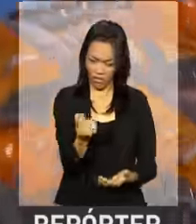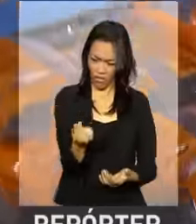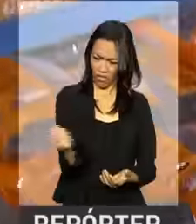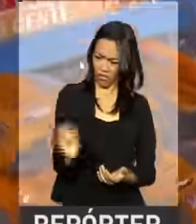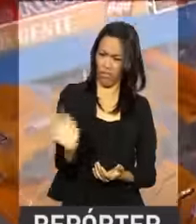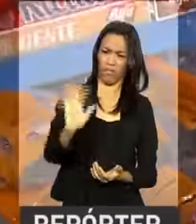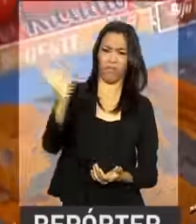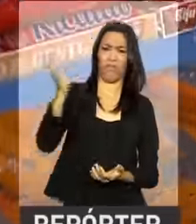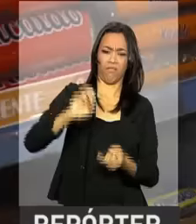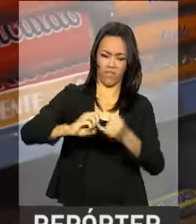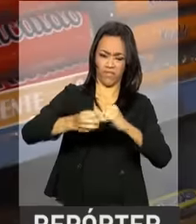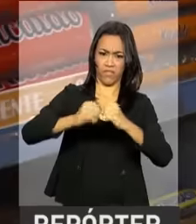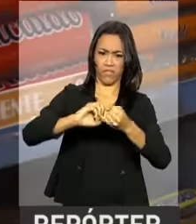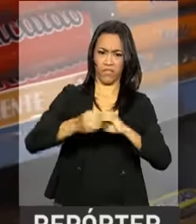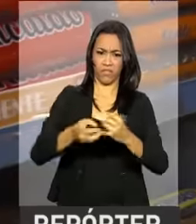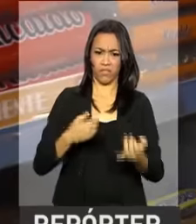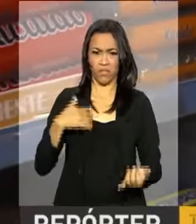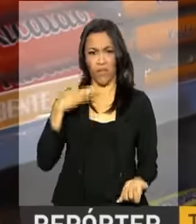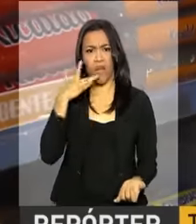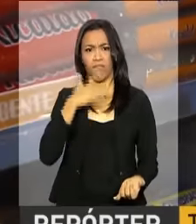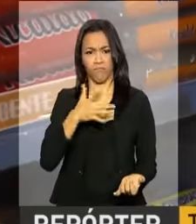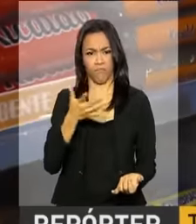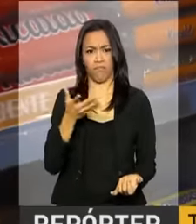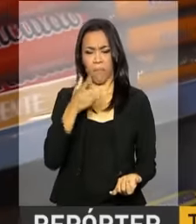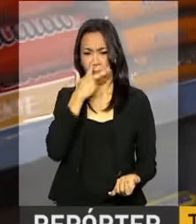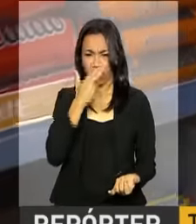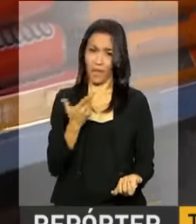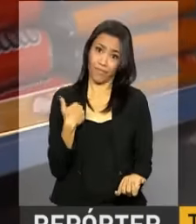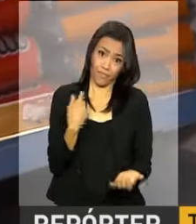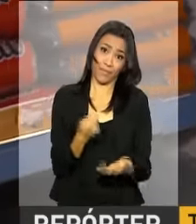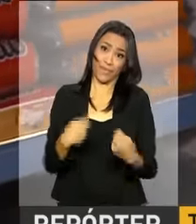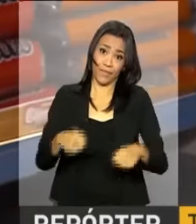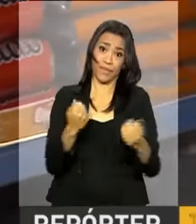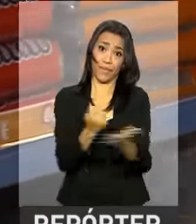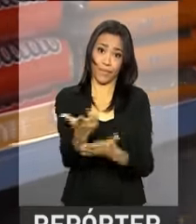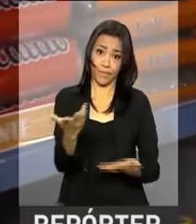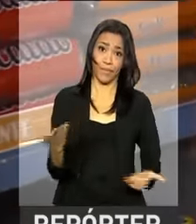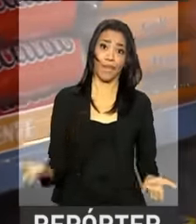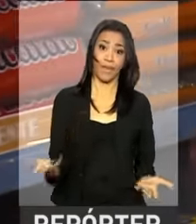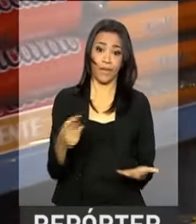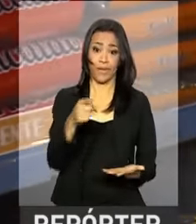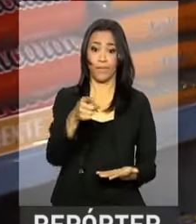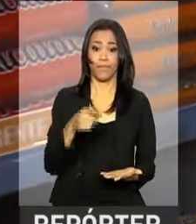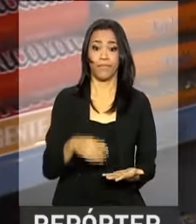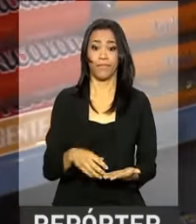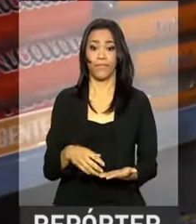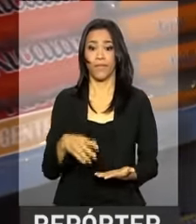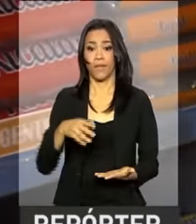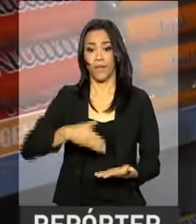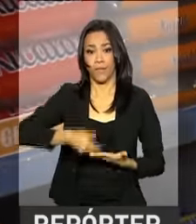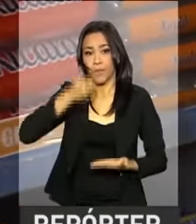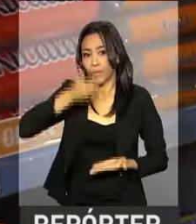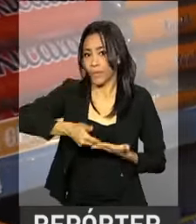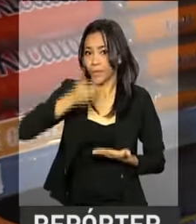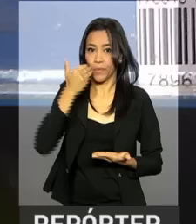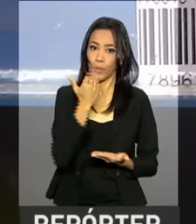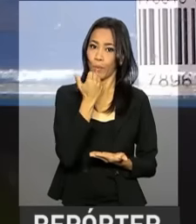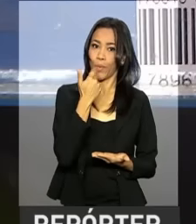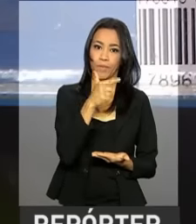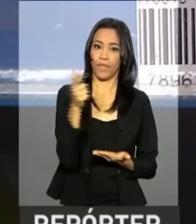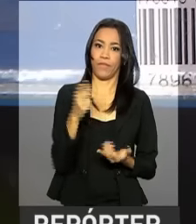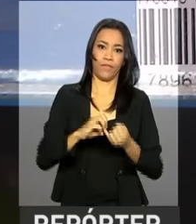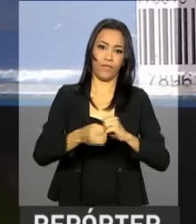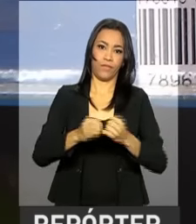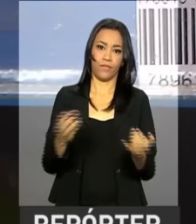satisfeito com o preço do feijão. Eu achei caro, né? Mas a gente tem que comprar mesmo, né? Os meninos não almoçam sem feijão, não.